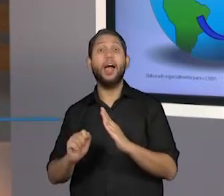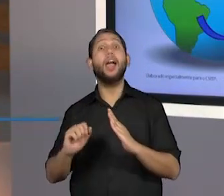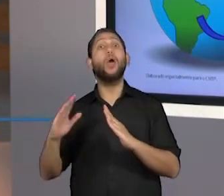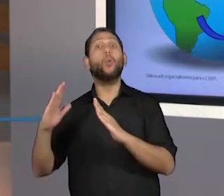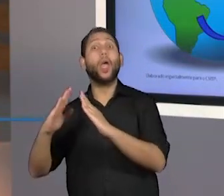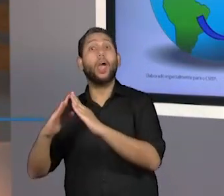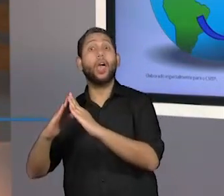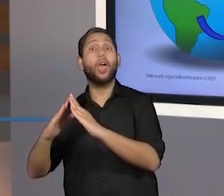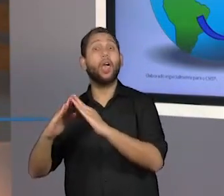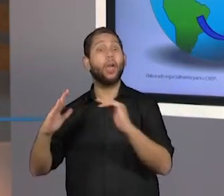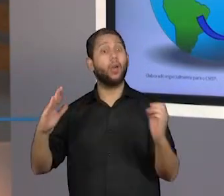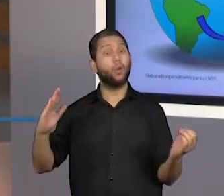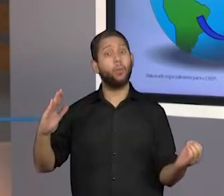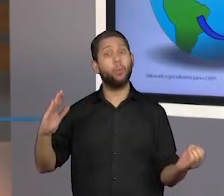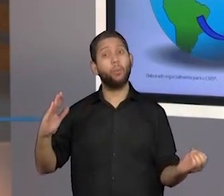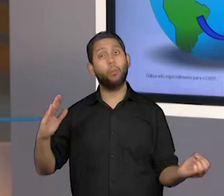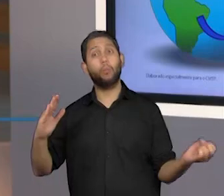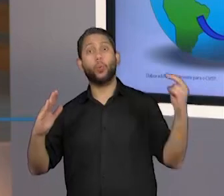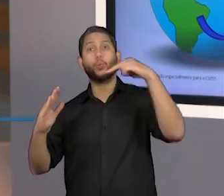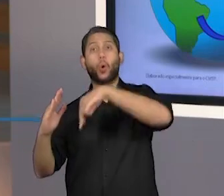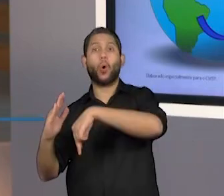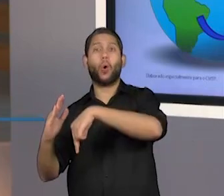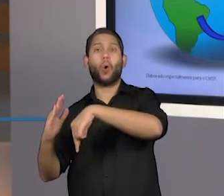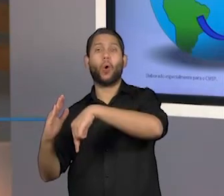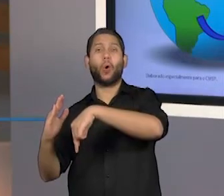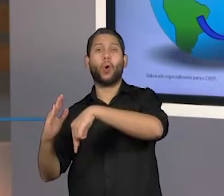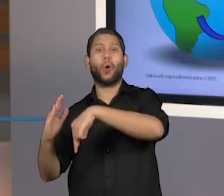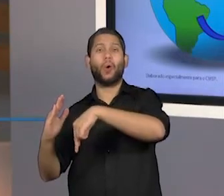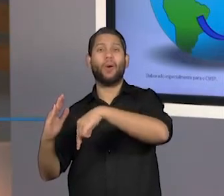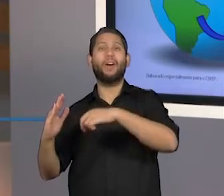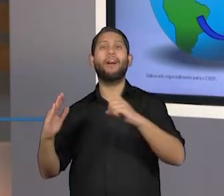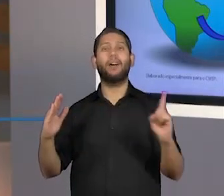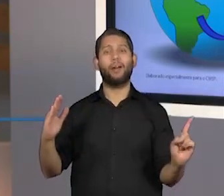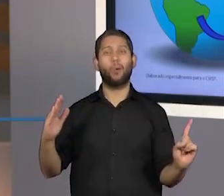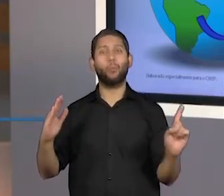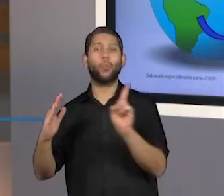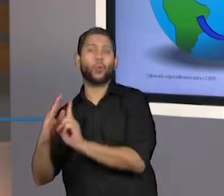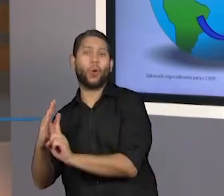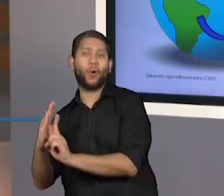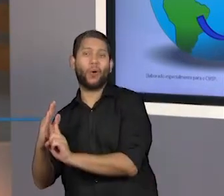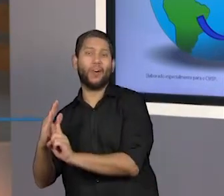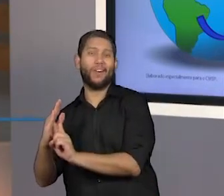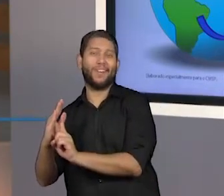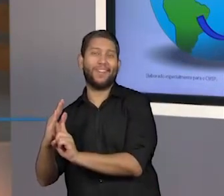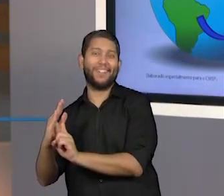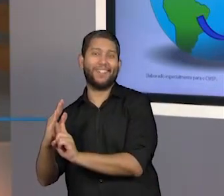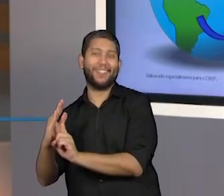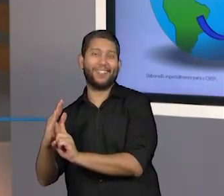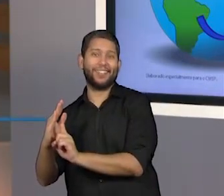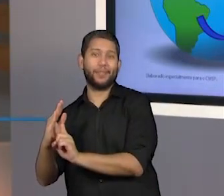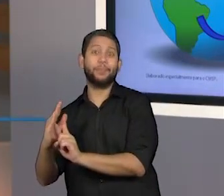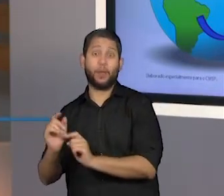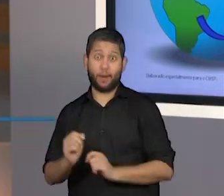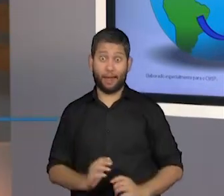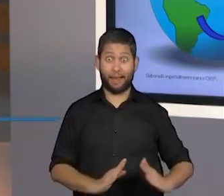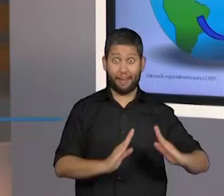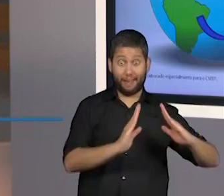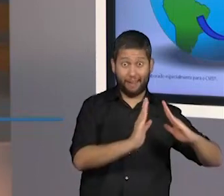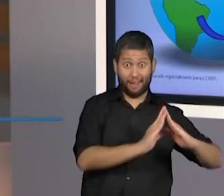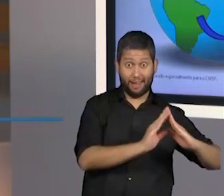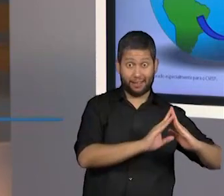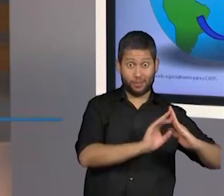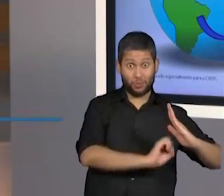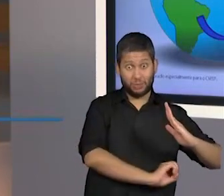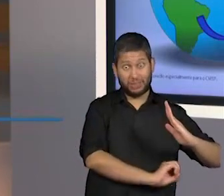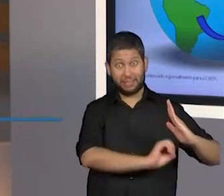os brasileiros, eu sou um imigrante. Eu vim de um outro lugar, de um outro país e estou